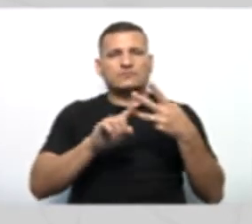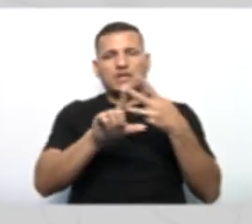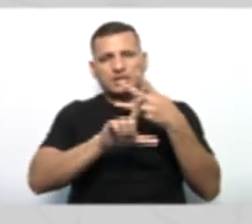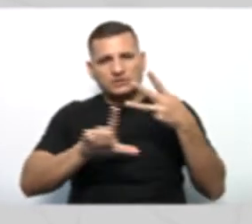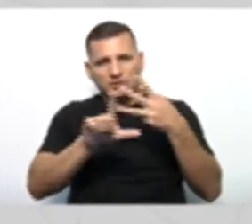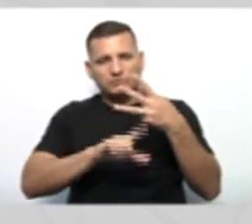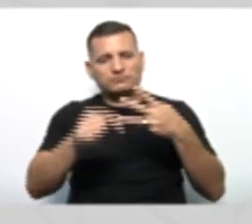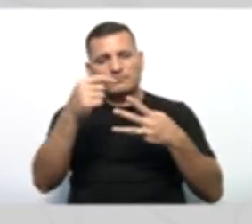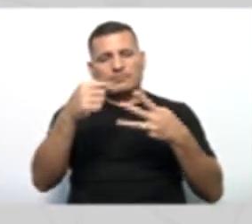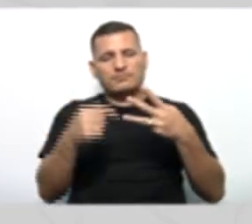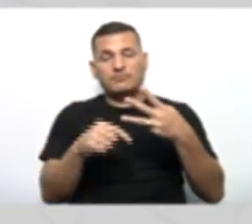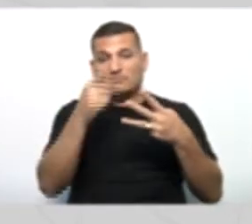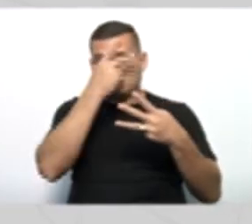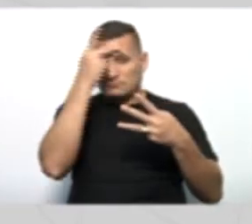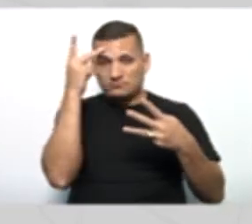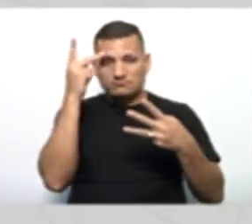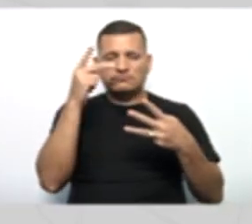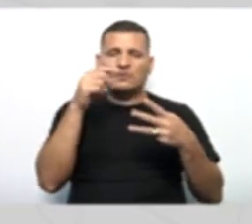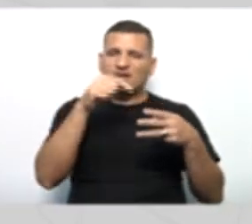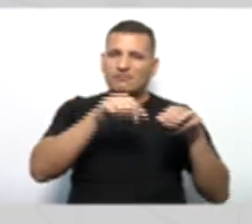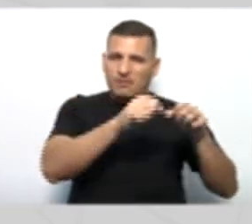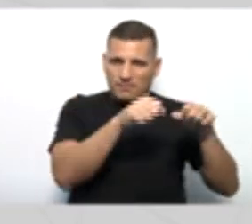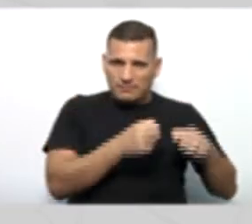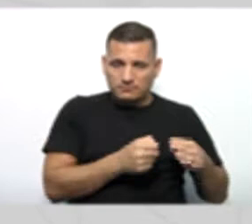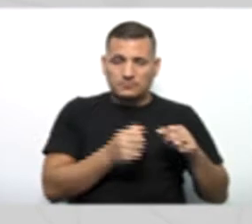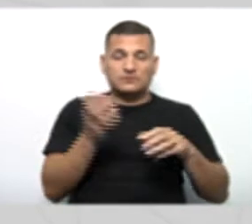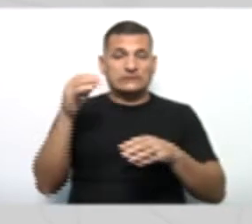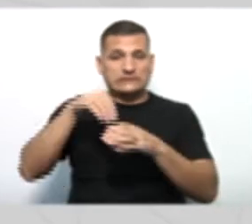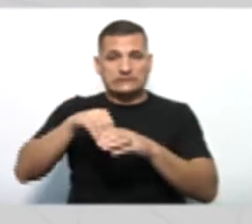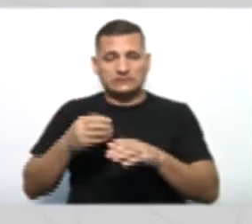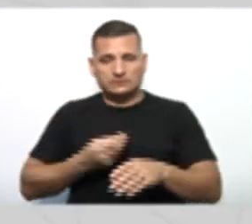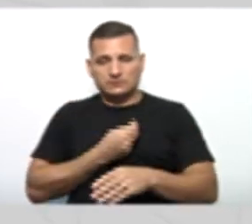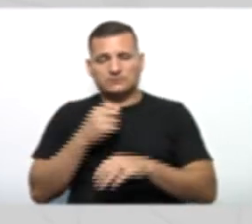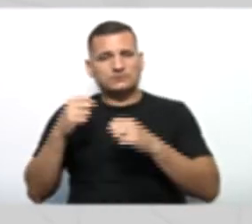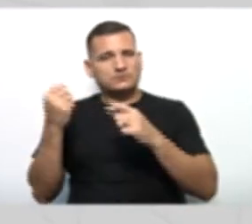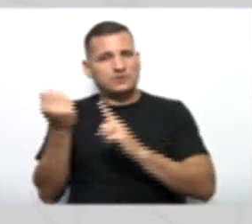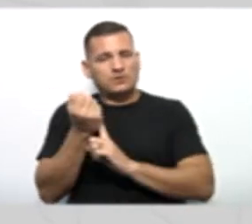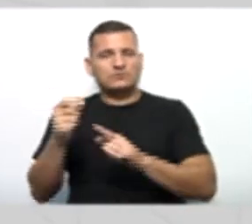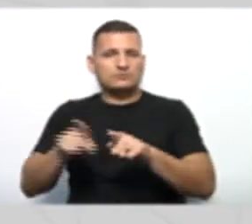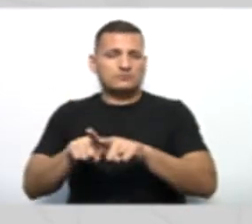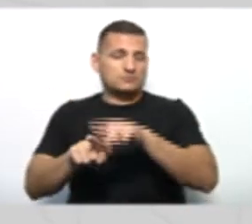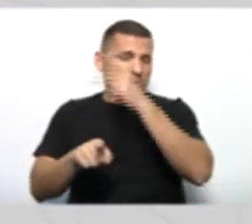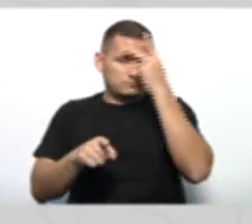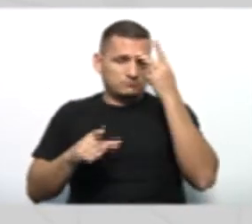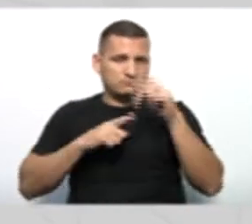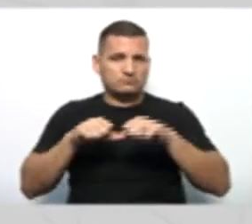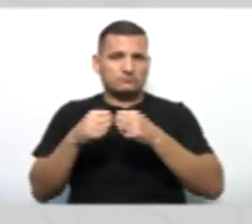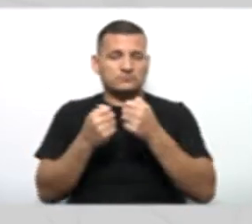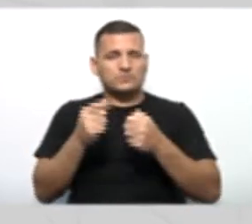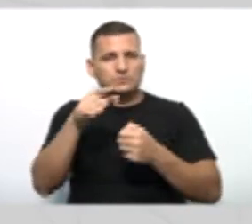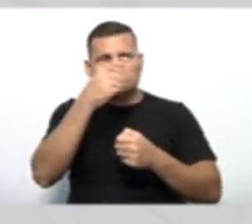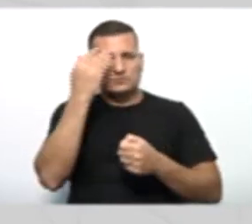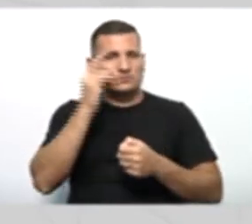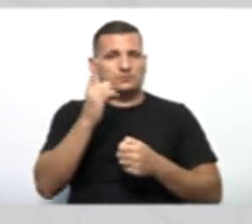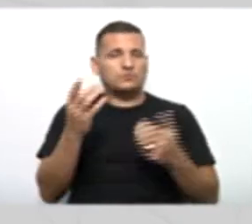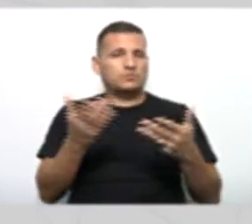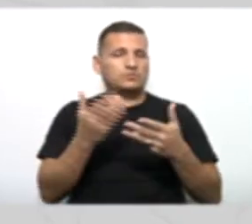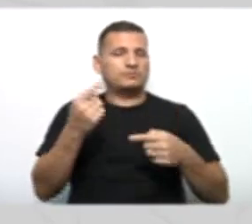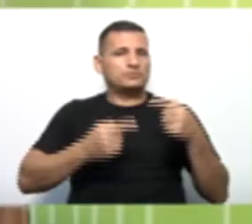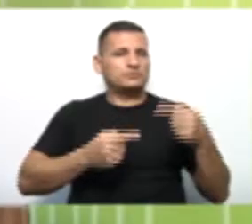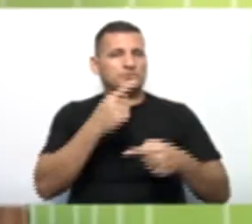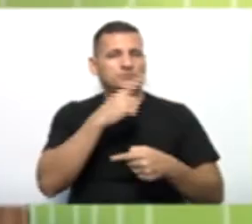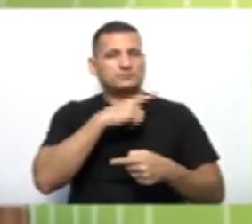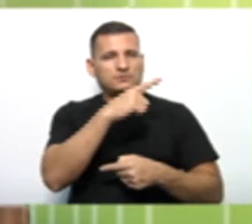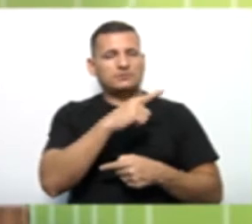também se corrompem dentro da vida social não esqueçamos que os políticos que estão hoje nos representando